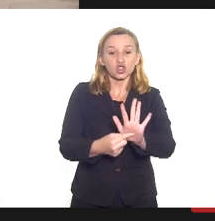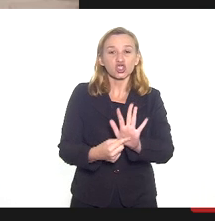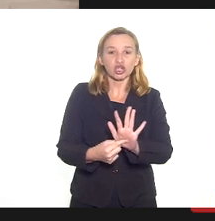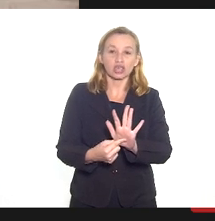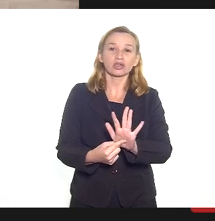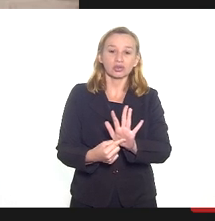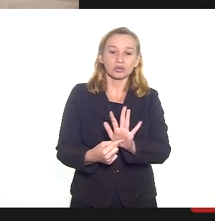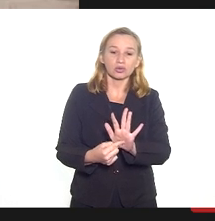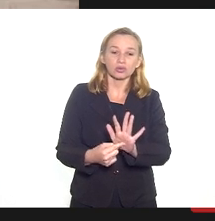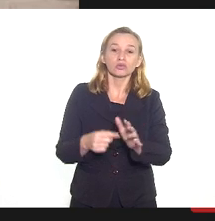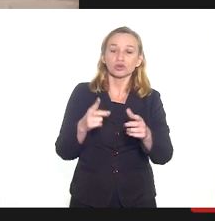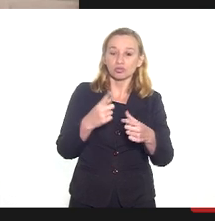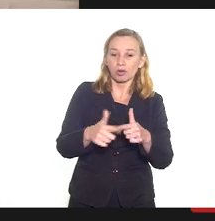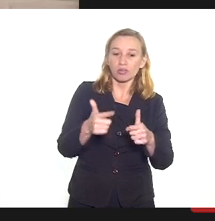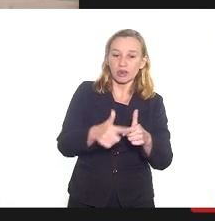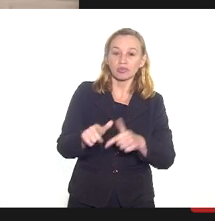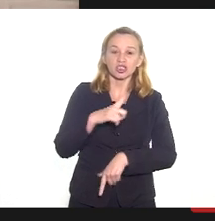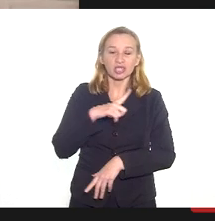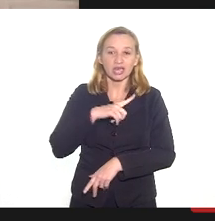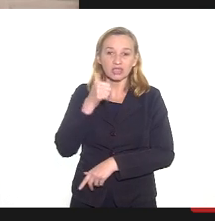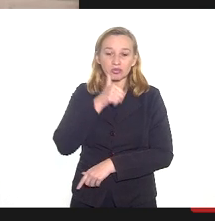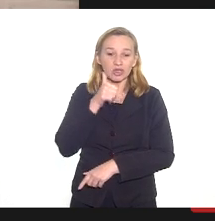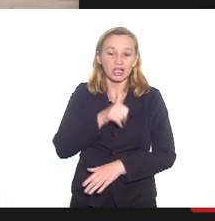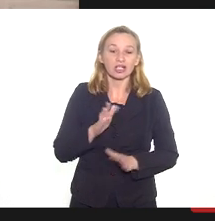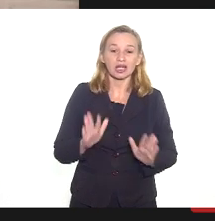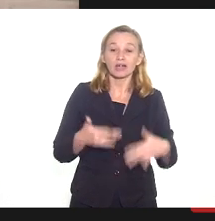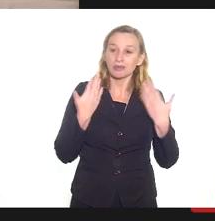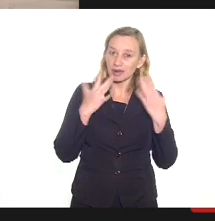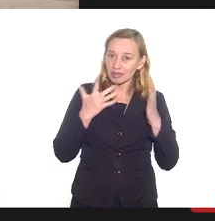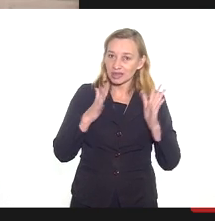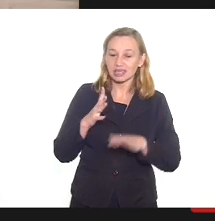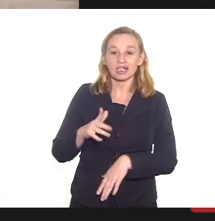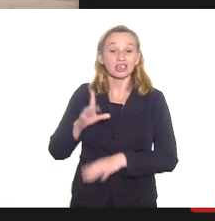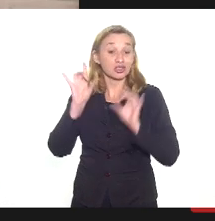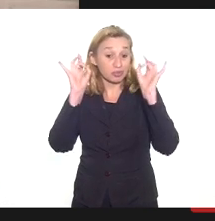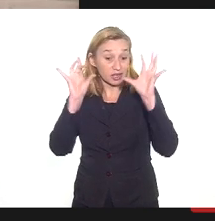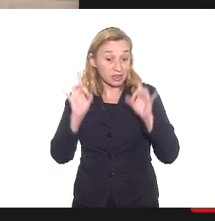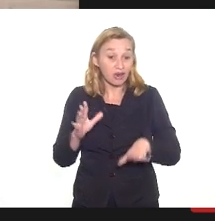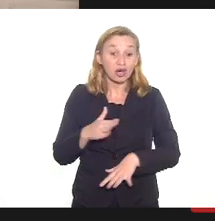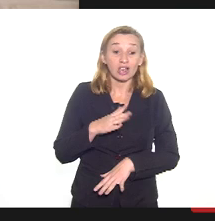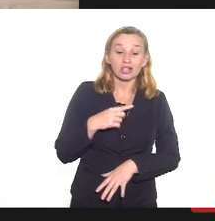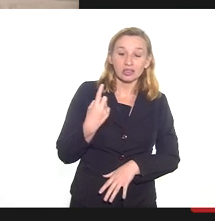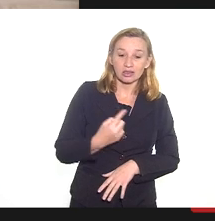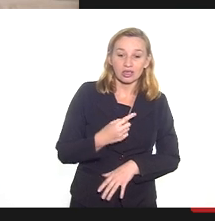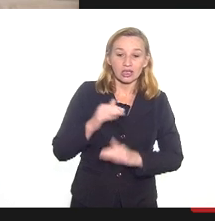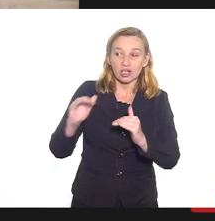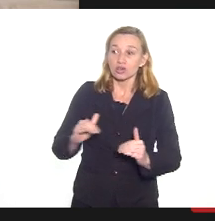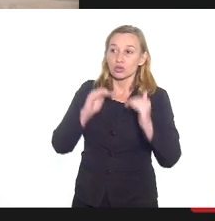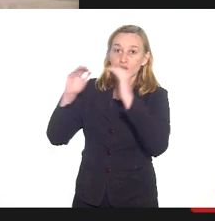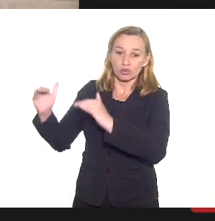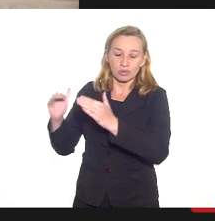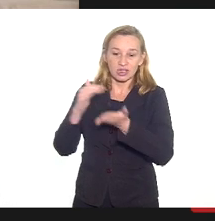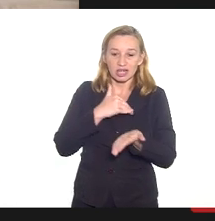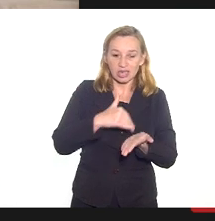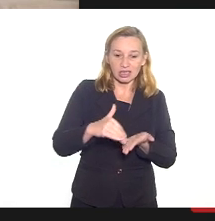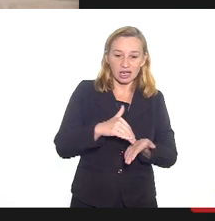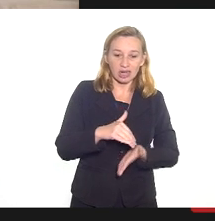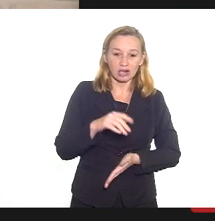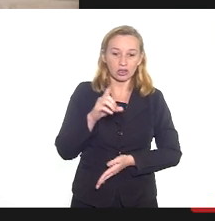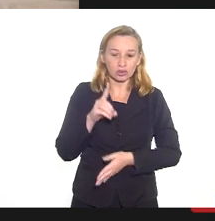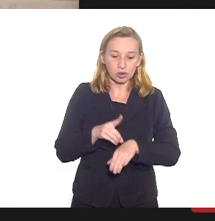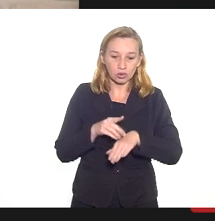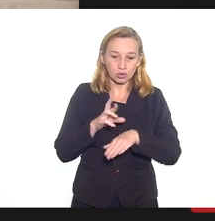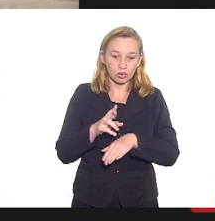nossas mulheres, dando voz a elas. Quero fazer uma saudação especial à nossa nova subsecretária, a